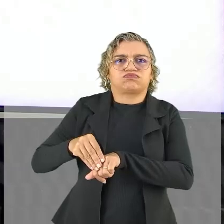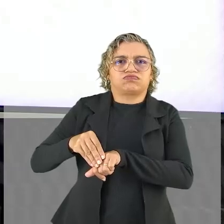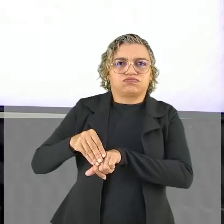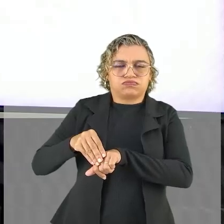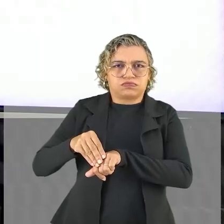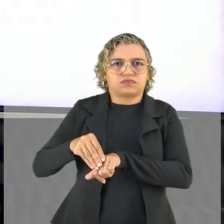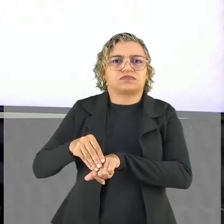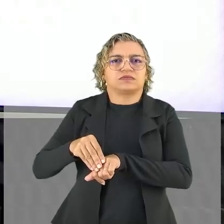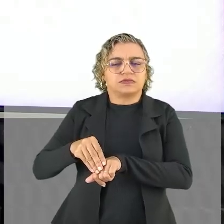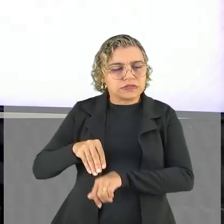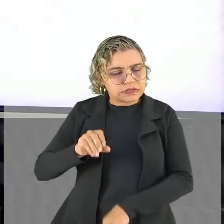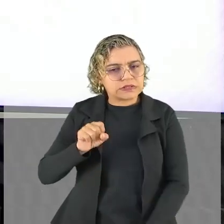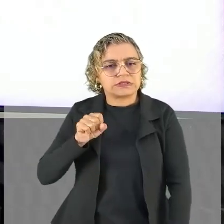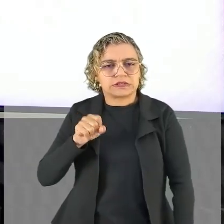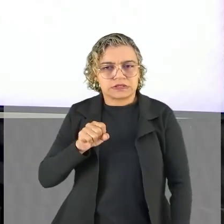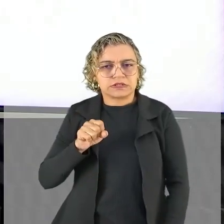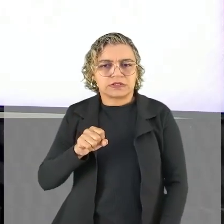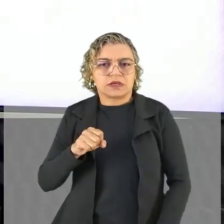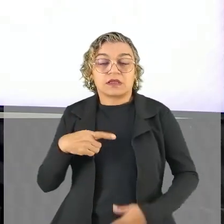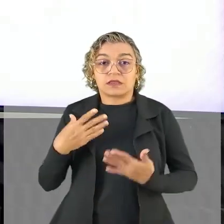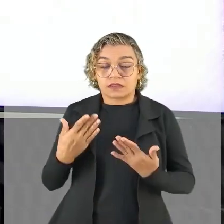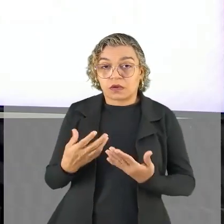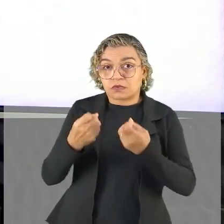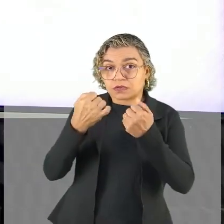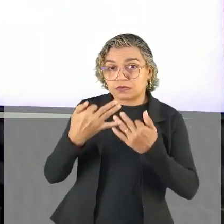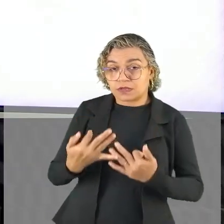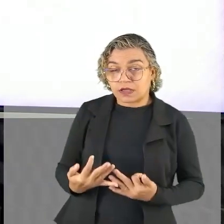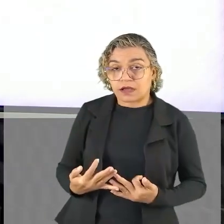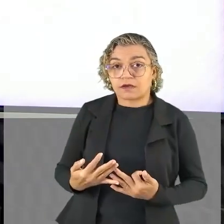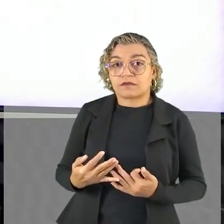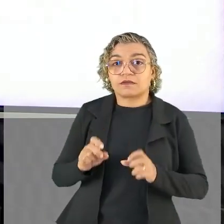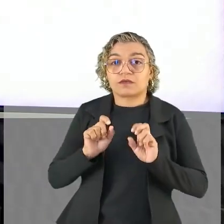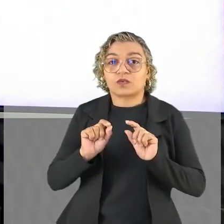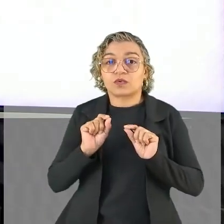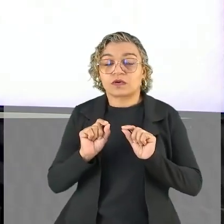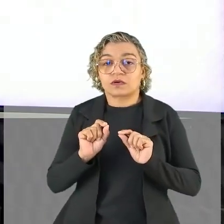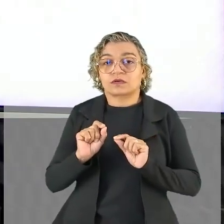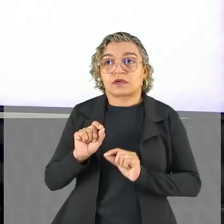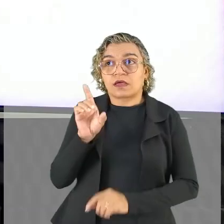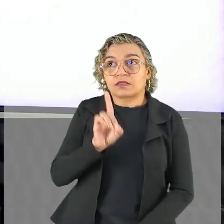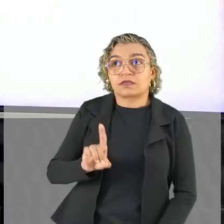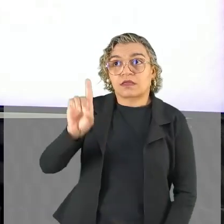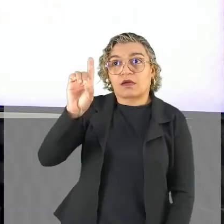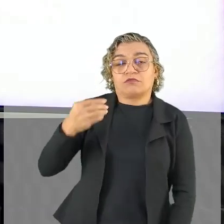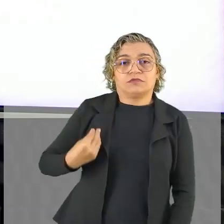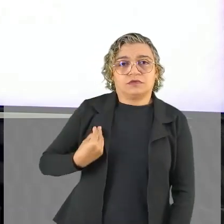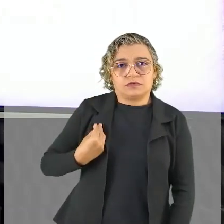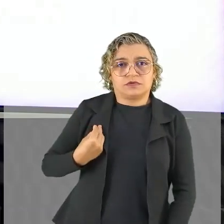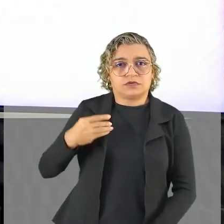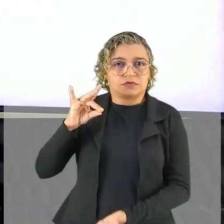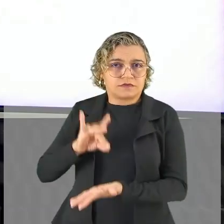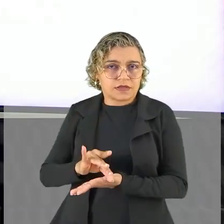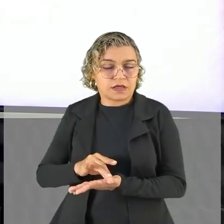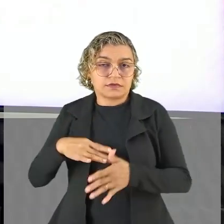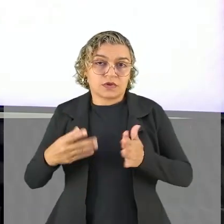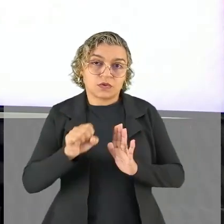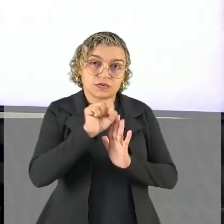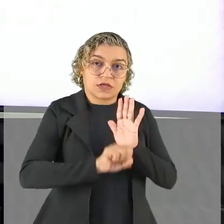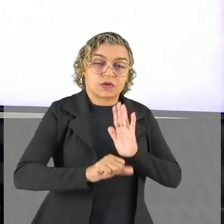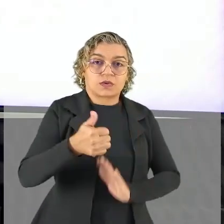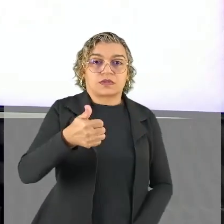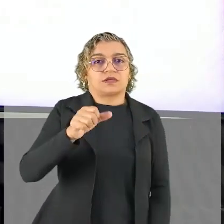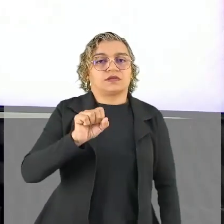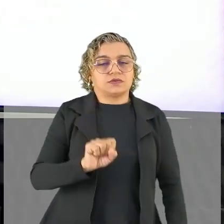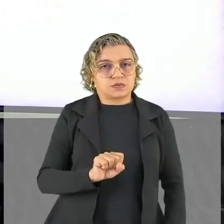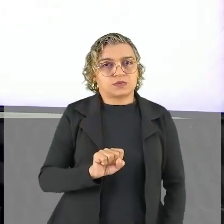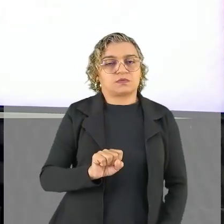da filosofia para justificar a existência de Deus, né, através desses filósofos que eu citei para vocês. Então, o século XVIII, eles estão se